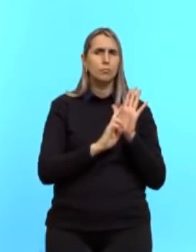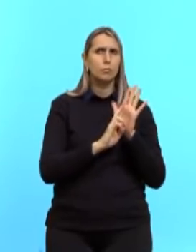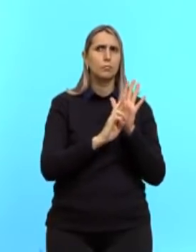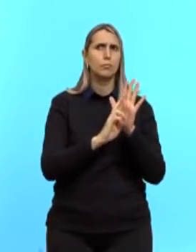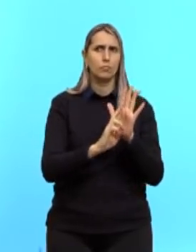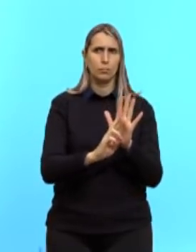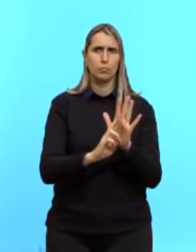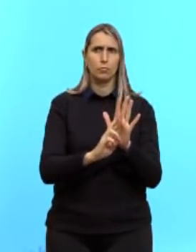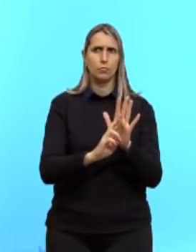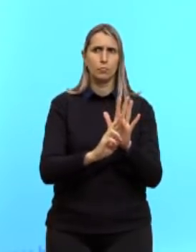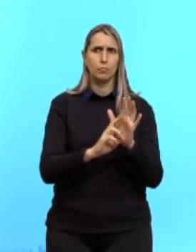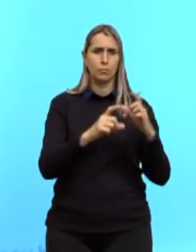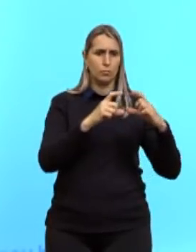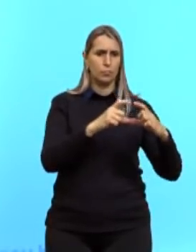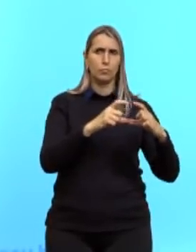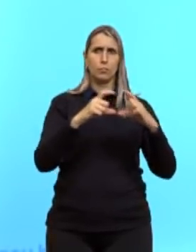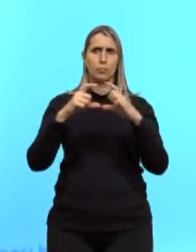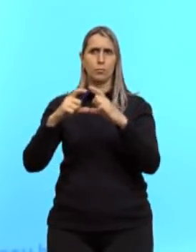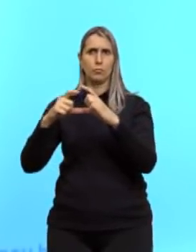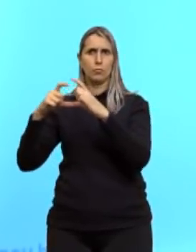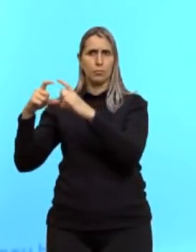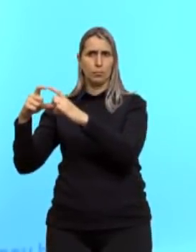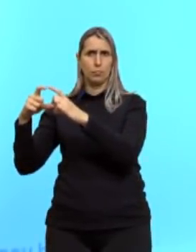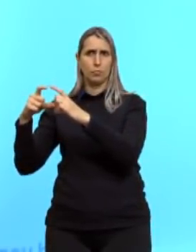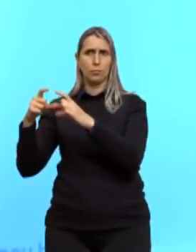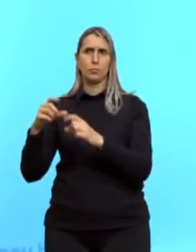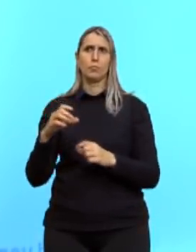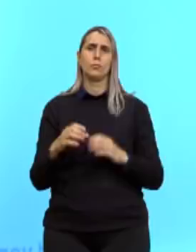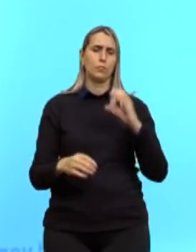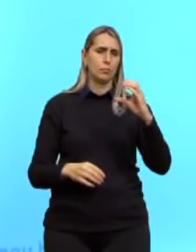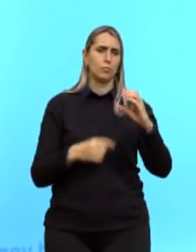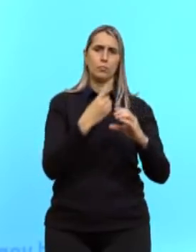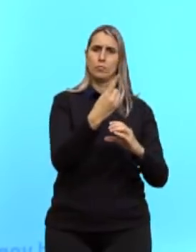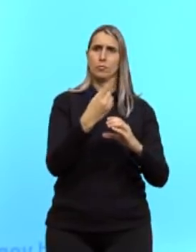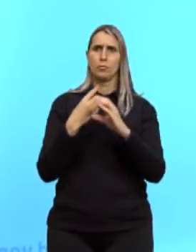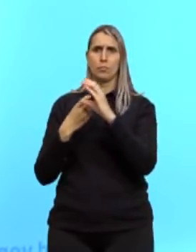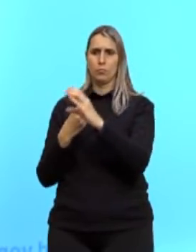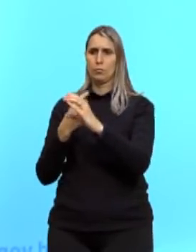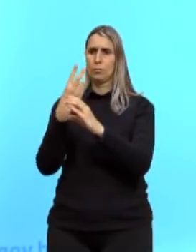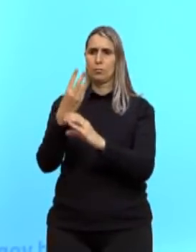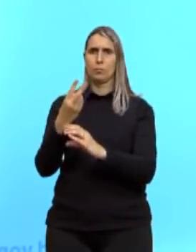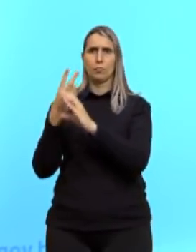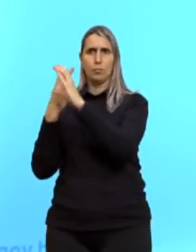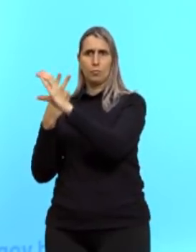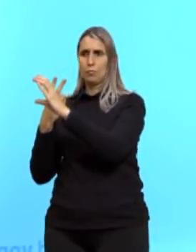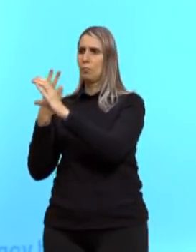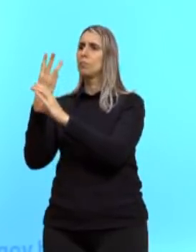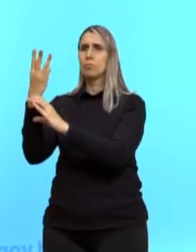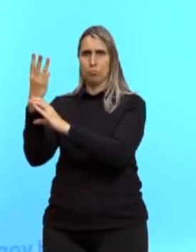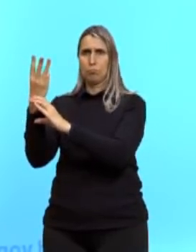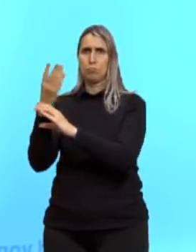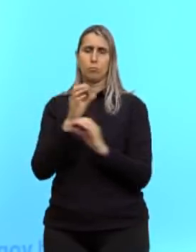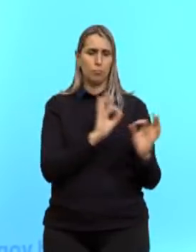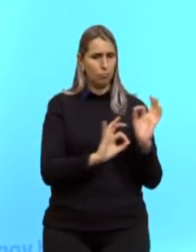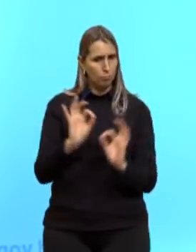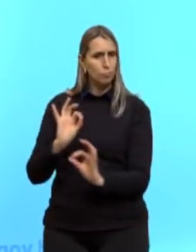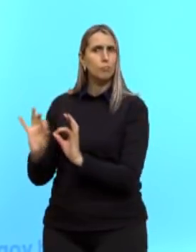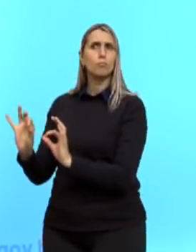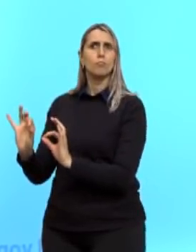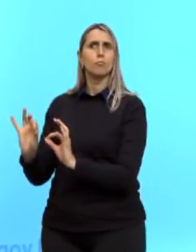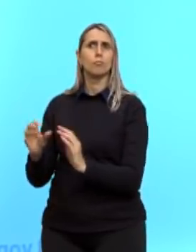representados pela circunferências de centro c1 c2 e c3 respectivamente